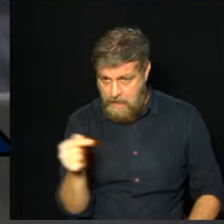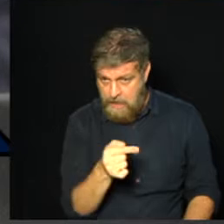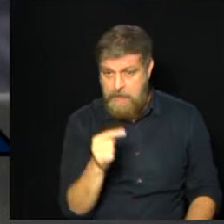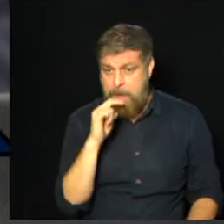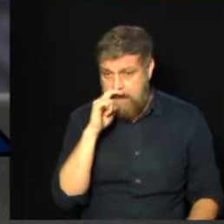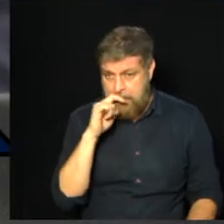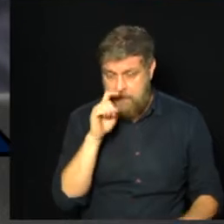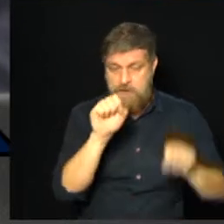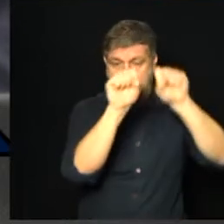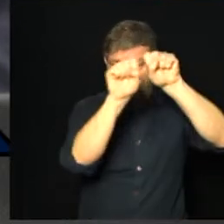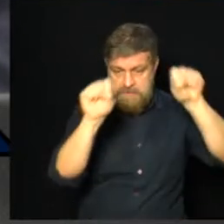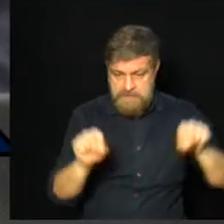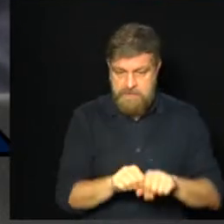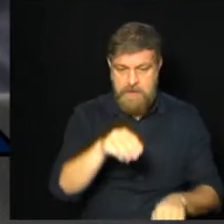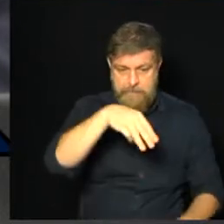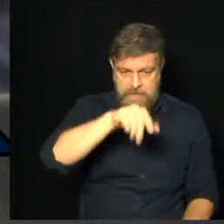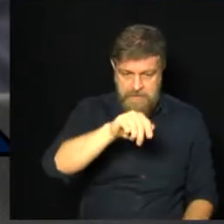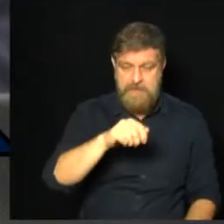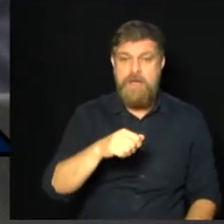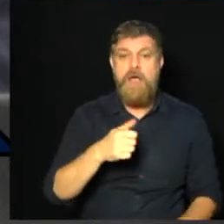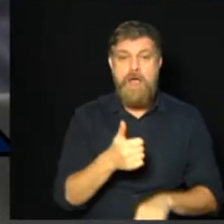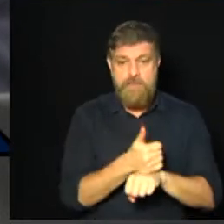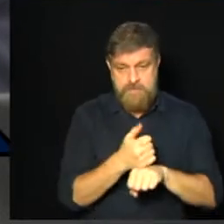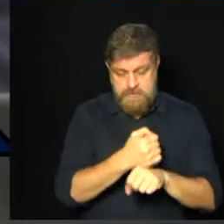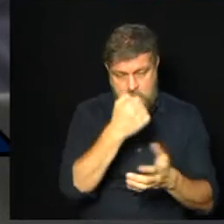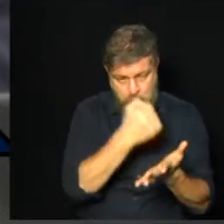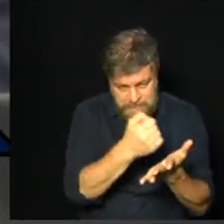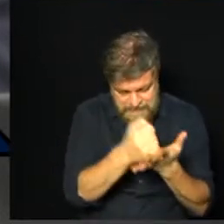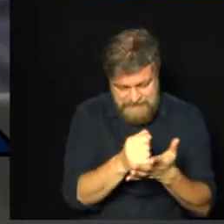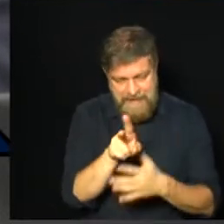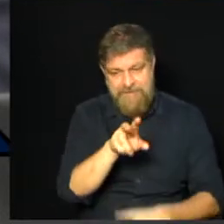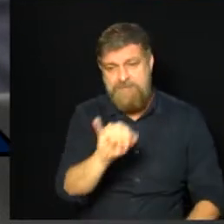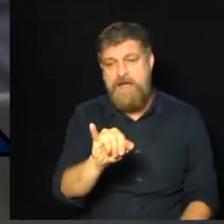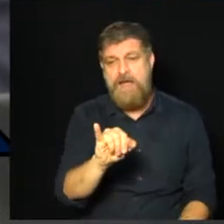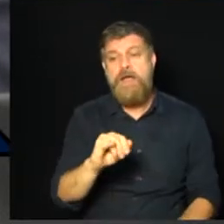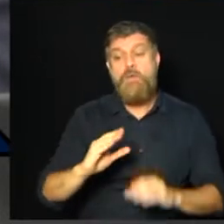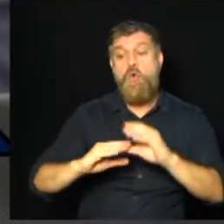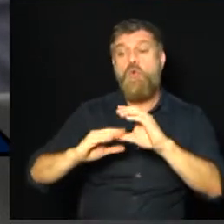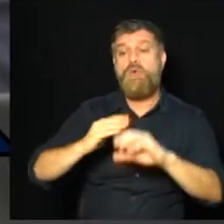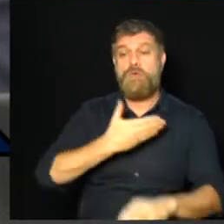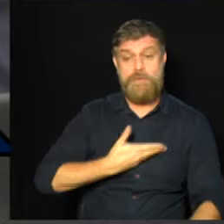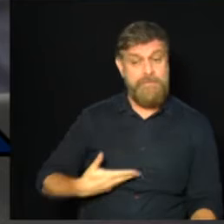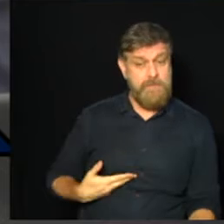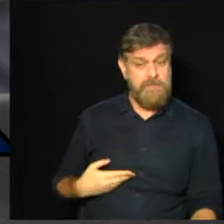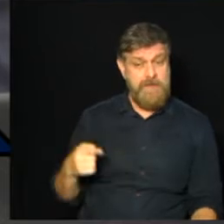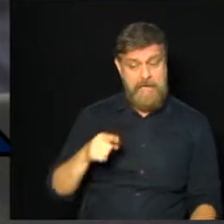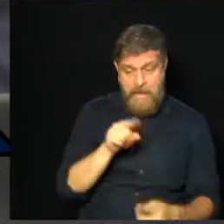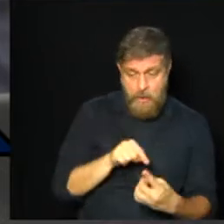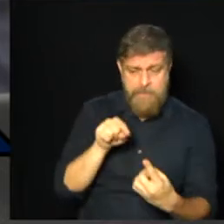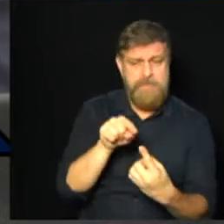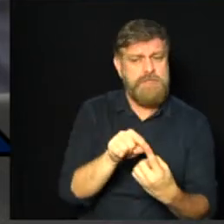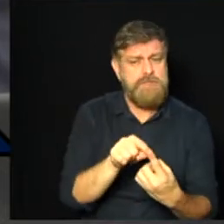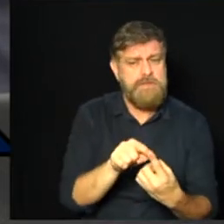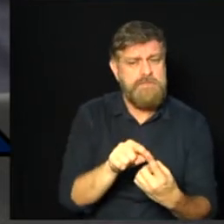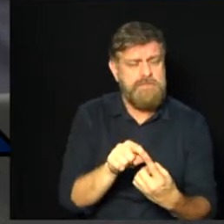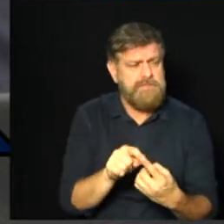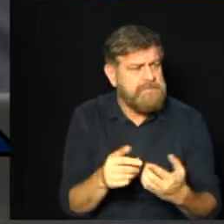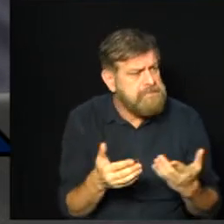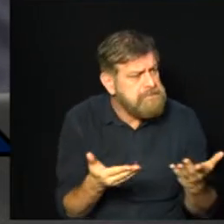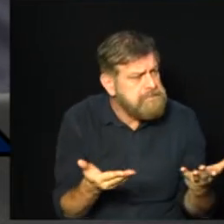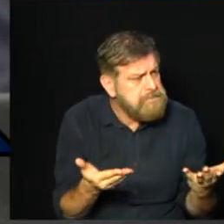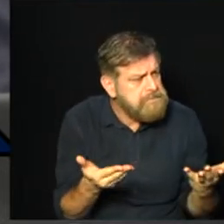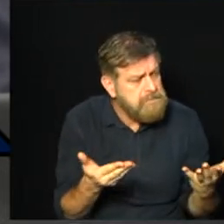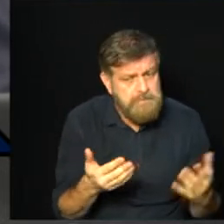Mário Gatti vai contratar profissionais, né, por concurso, e esse é nosso objetivo. Entende?